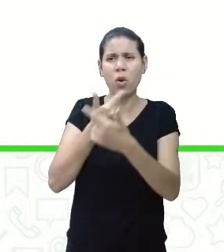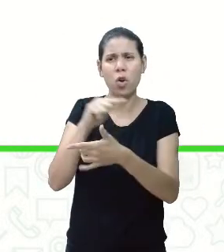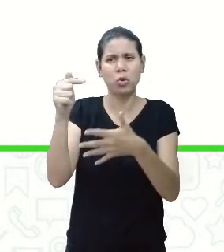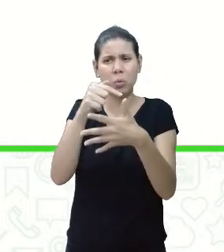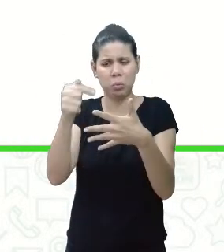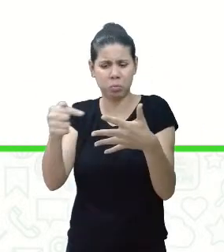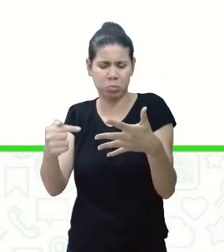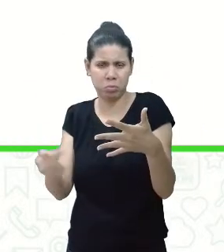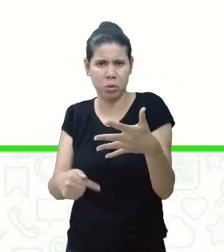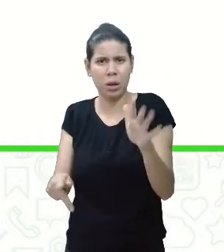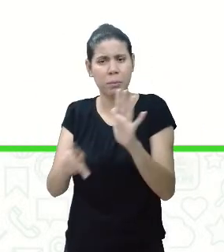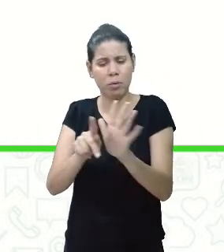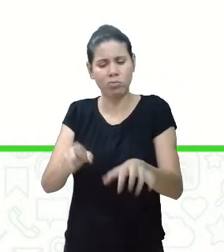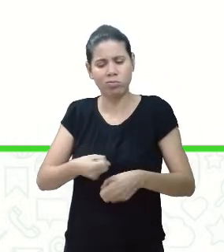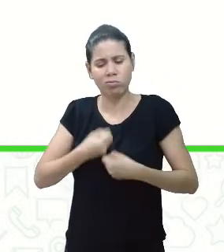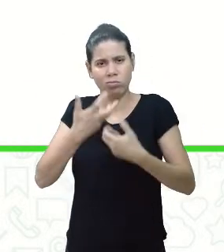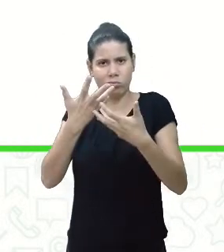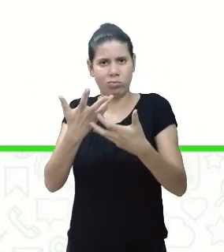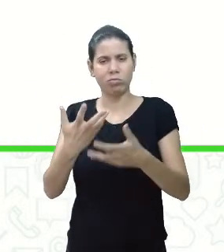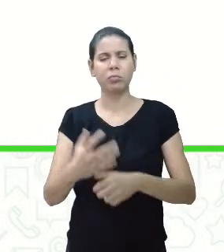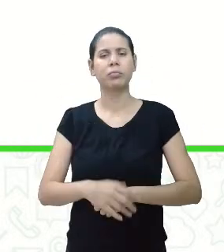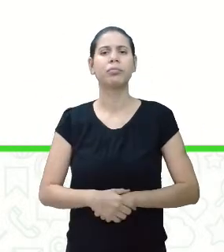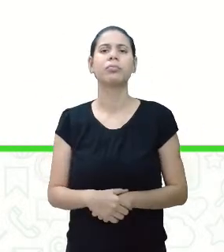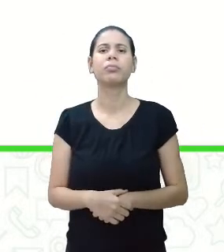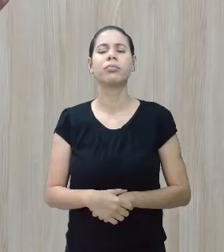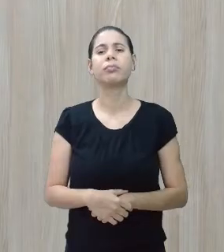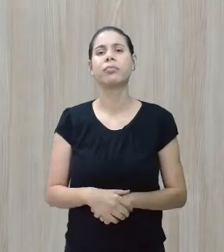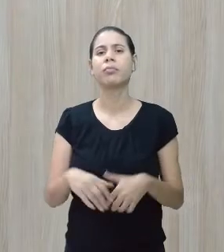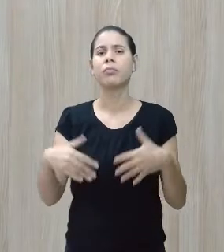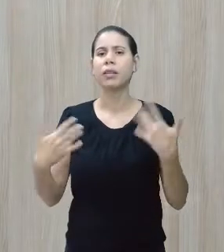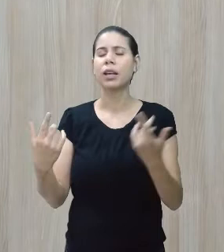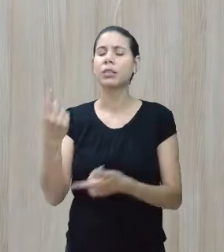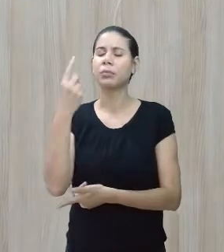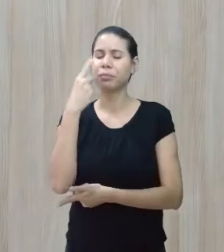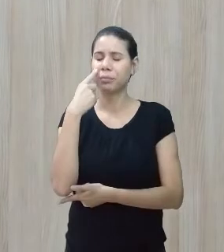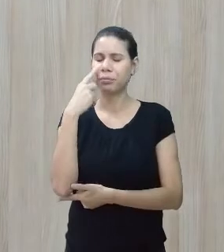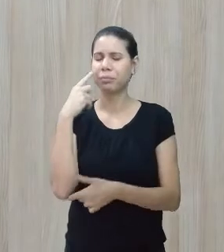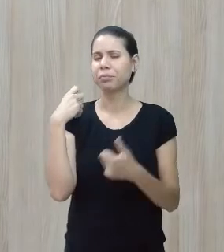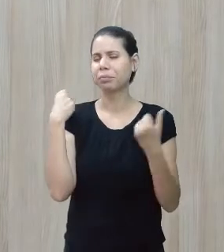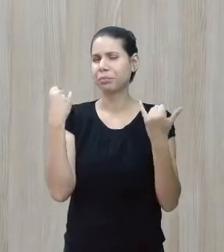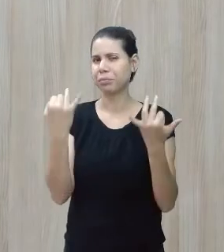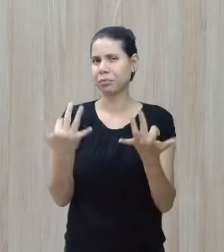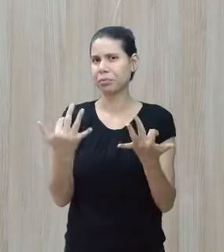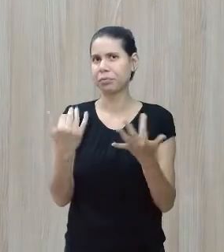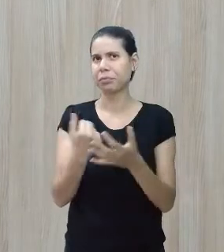fontes diversas de inspiração. Gente, quando eu falo assim,